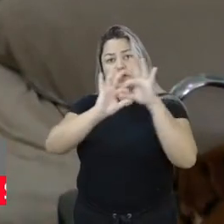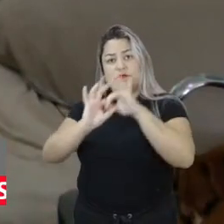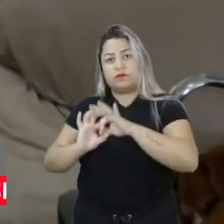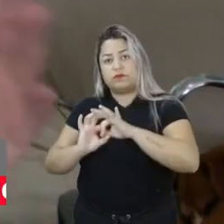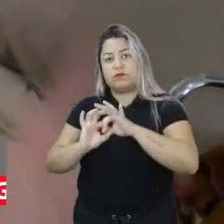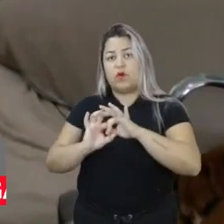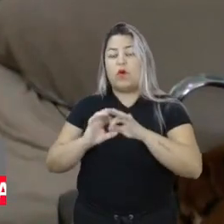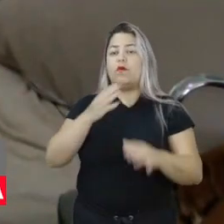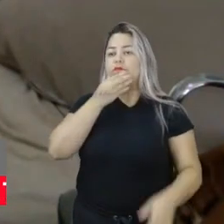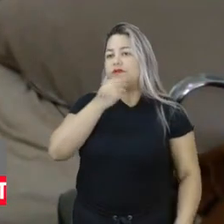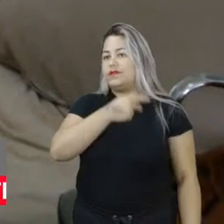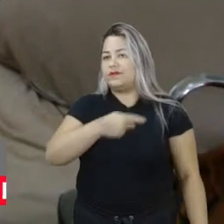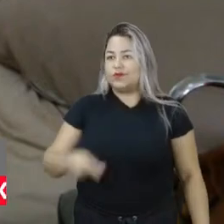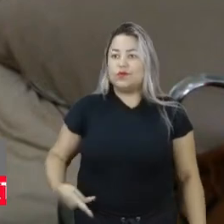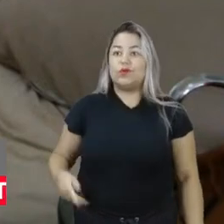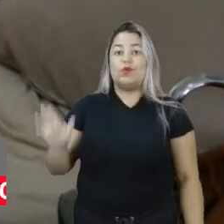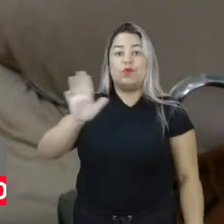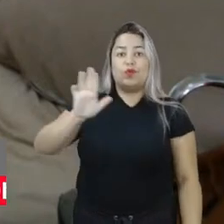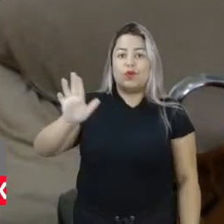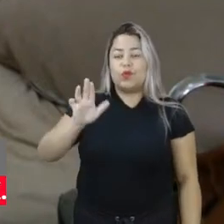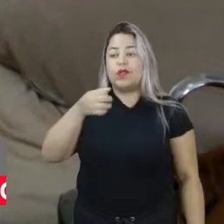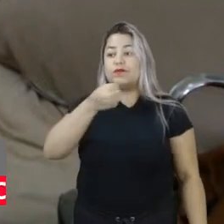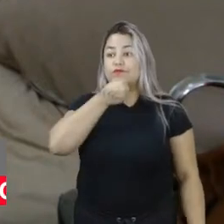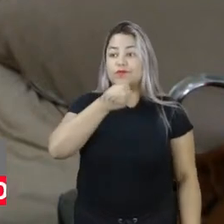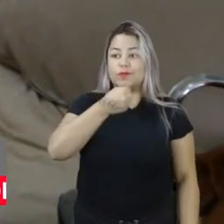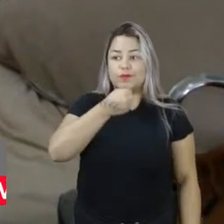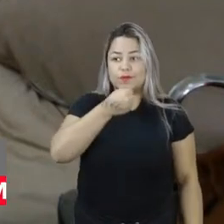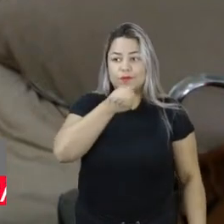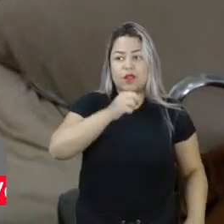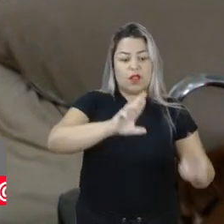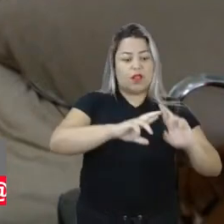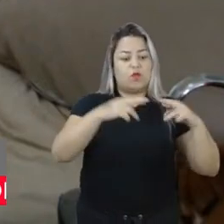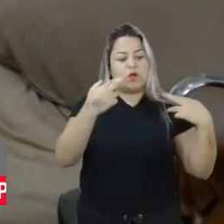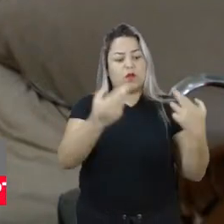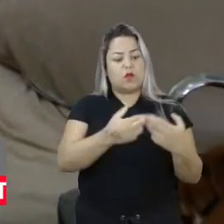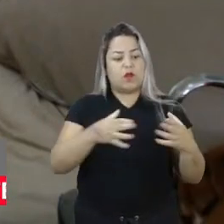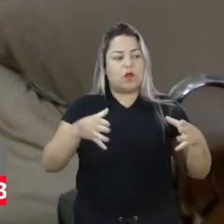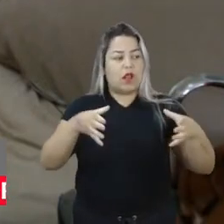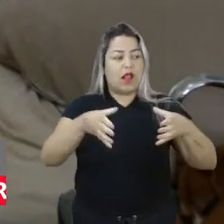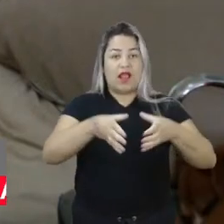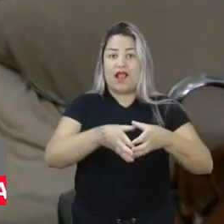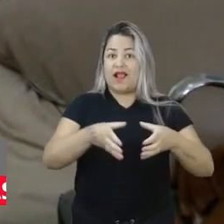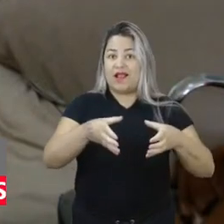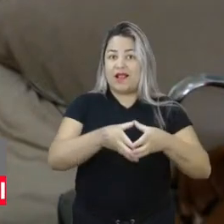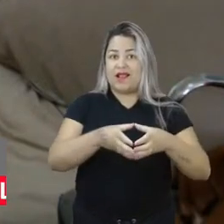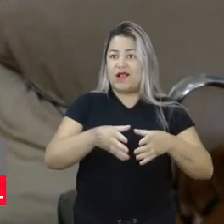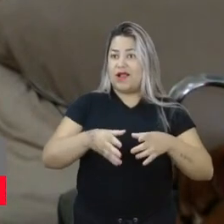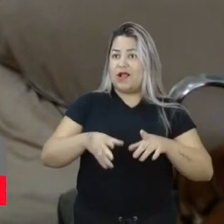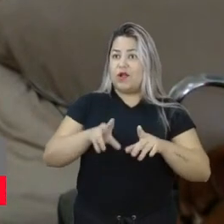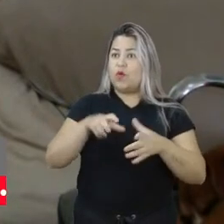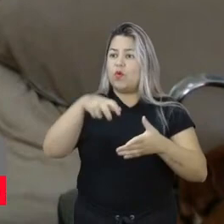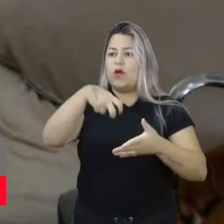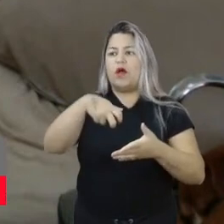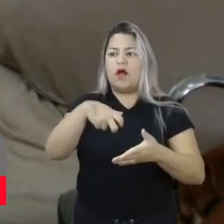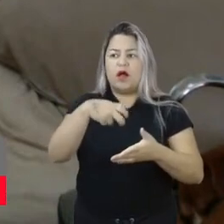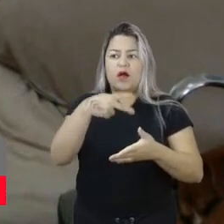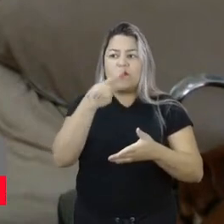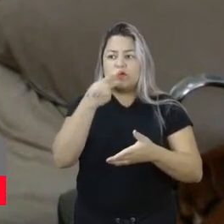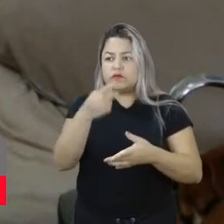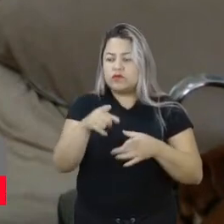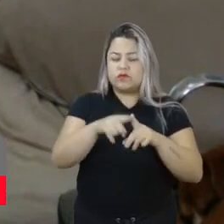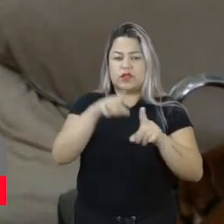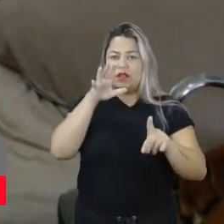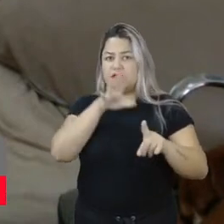acompanhando, o presidente Lula, em entrevista coletiva, após a reunião de cúpula da União Africana, condenou os ataques do